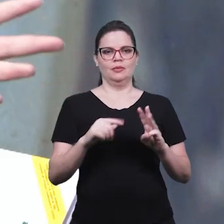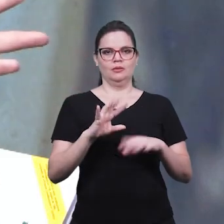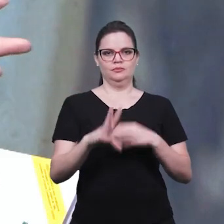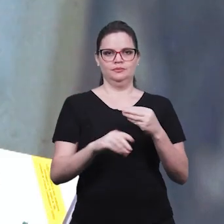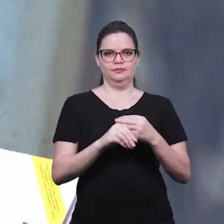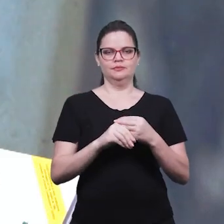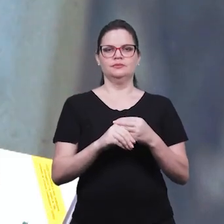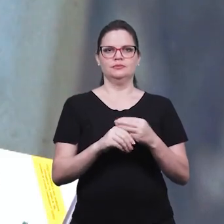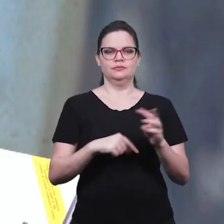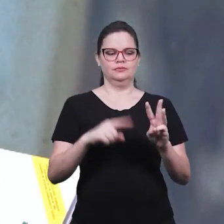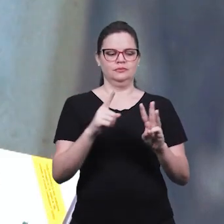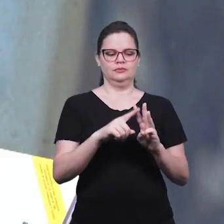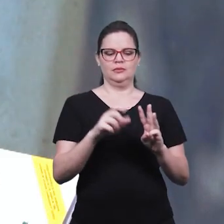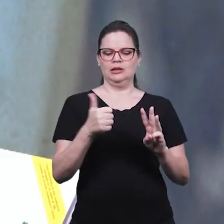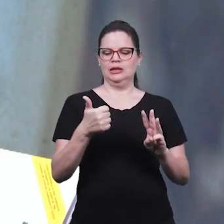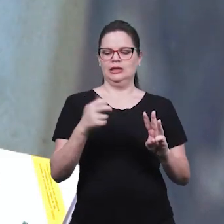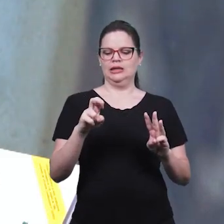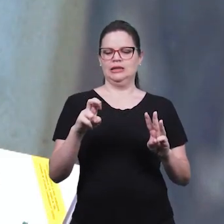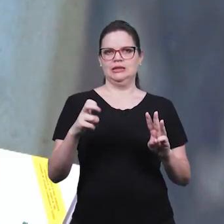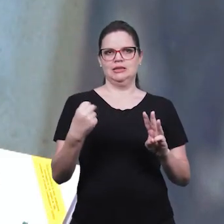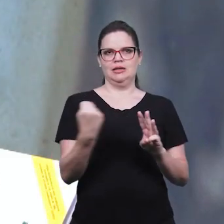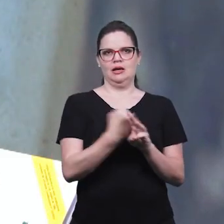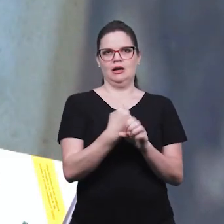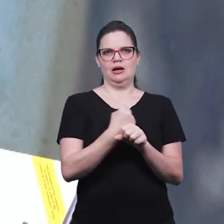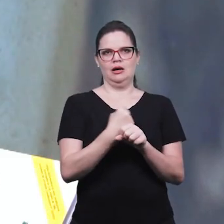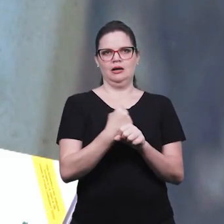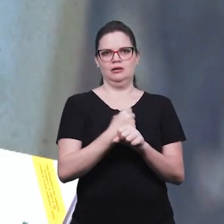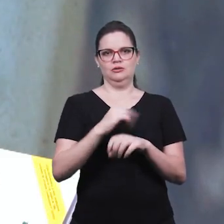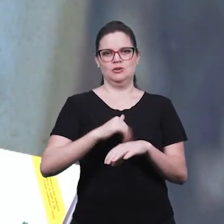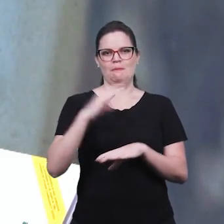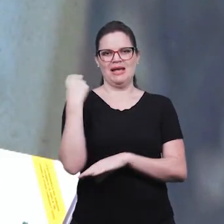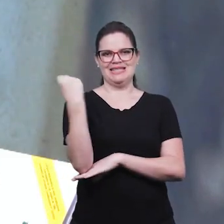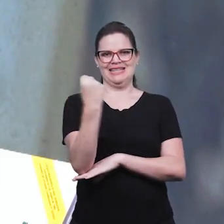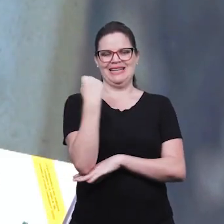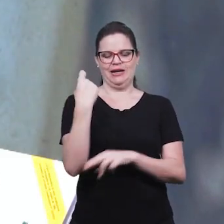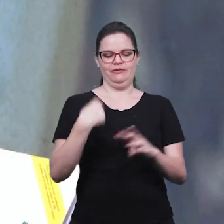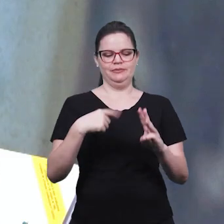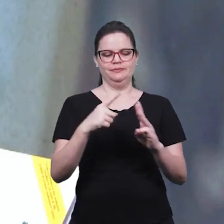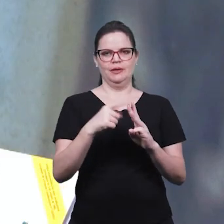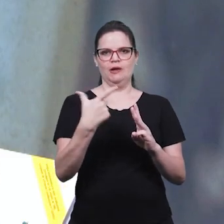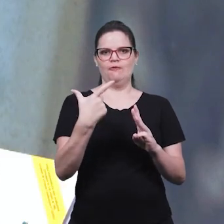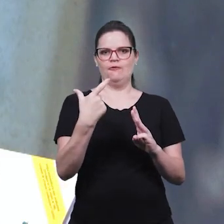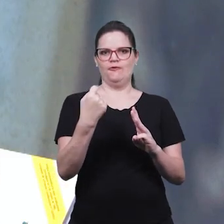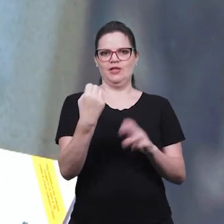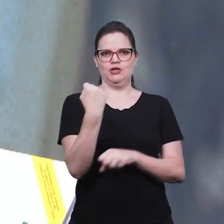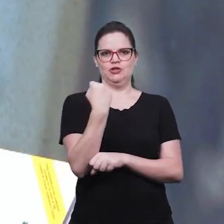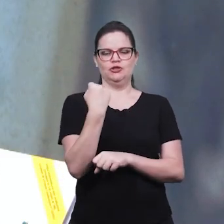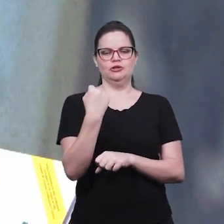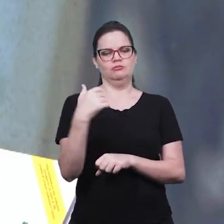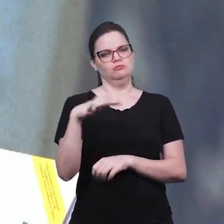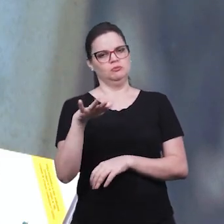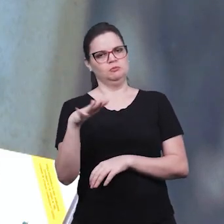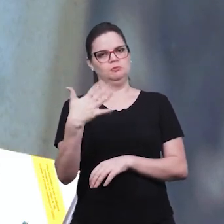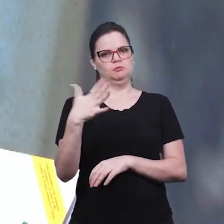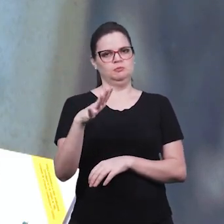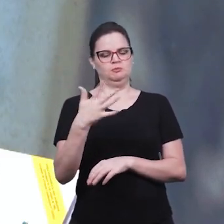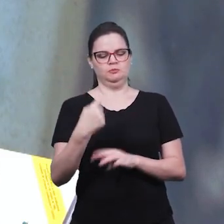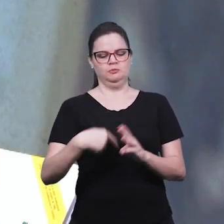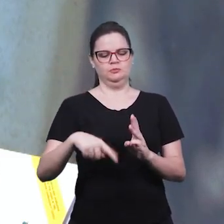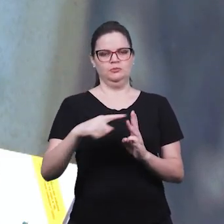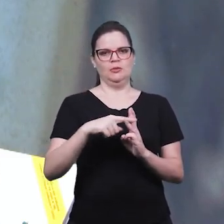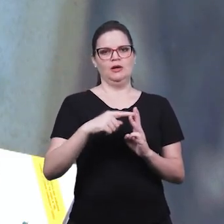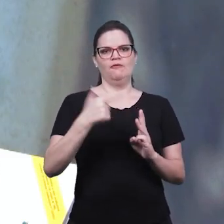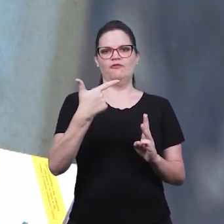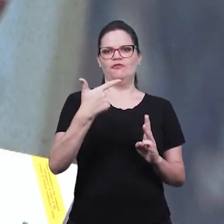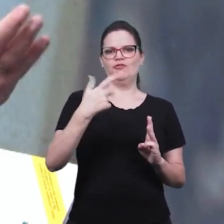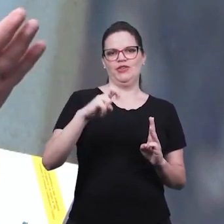da emenda 103, ela colocou 15 anos para os mais graves, 20 anos para os médios e